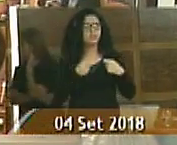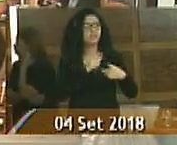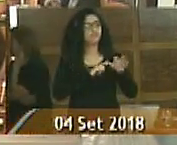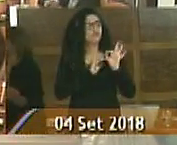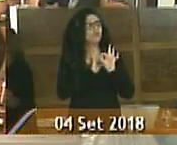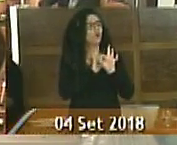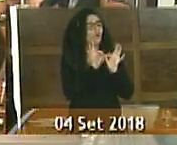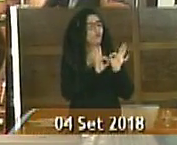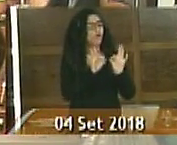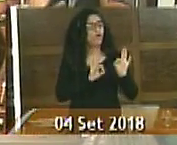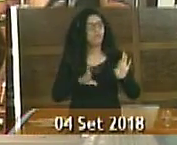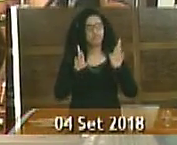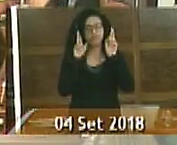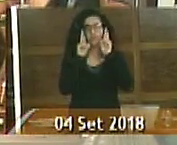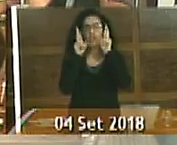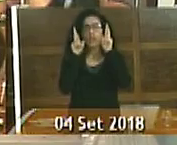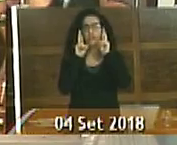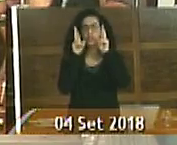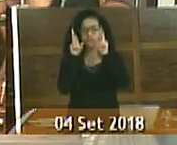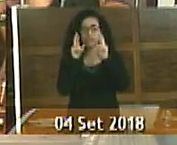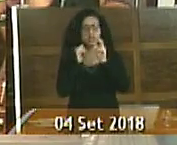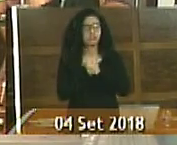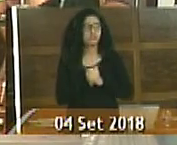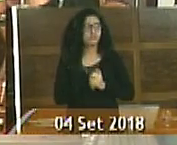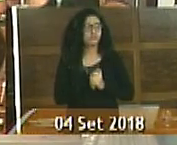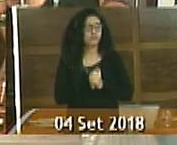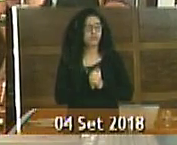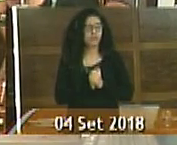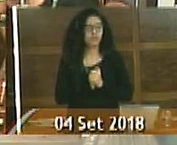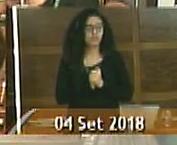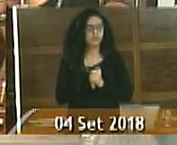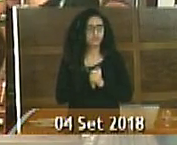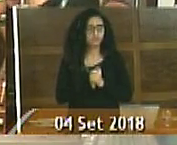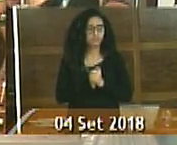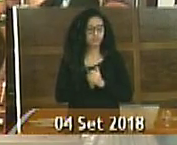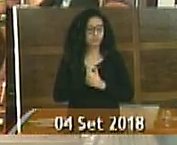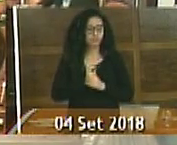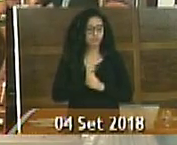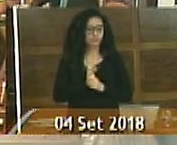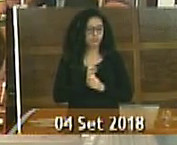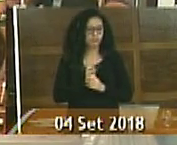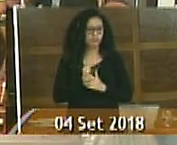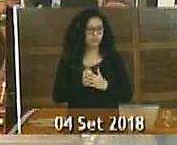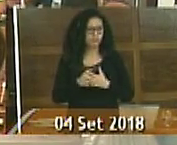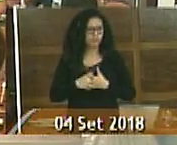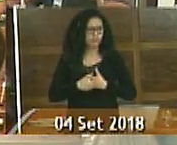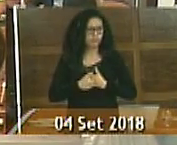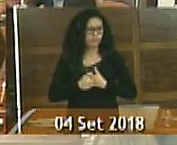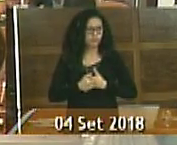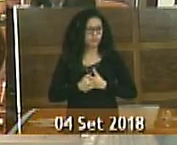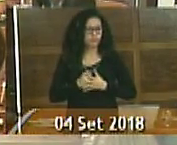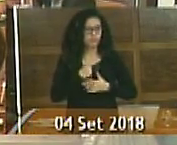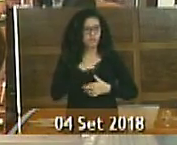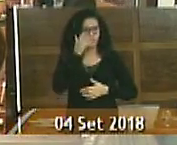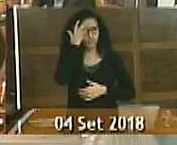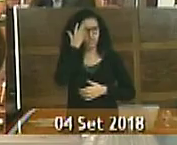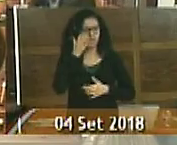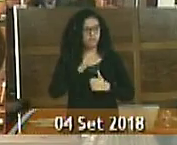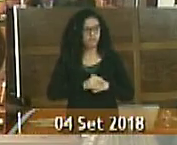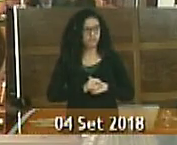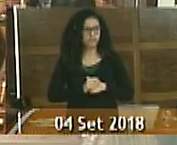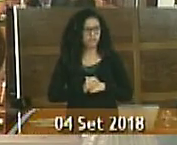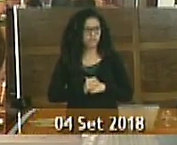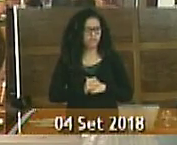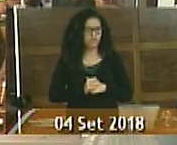aí começa aqui, né, como militarismo, né, um molde do militarismo. E eu acho até isso aí, até